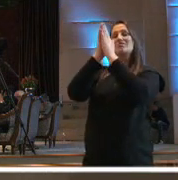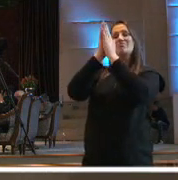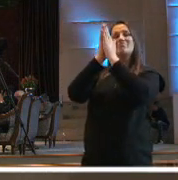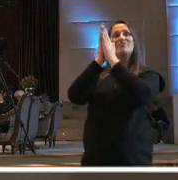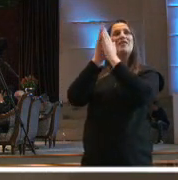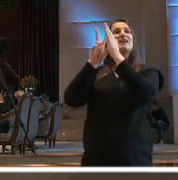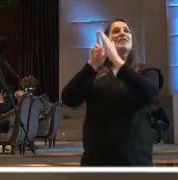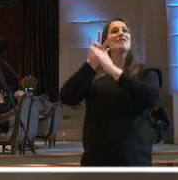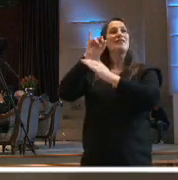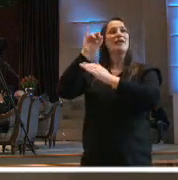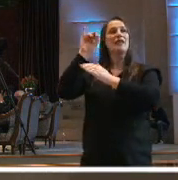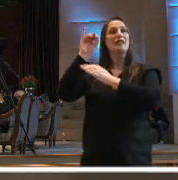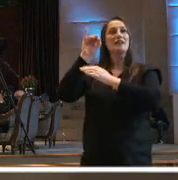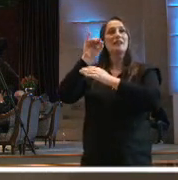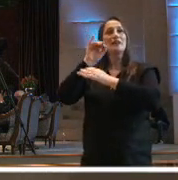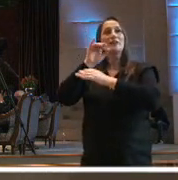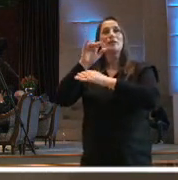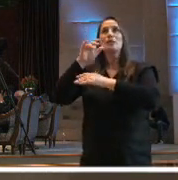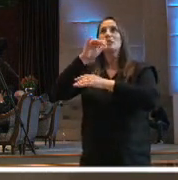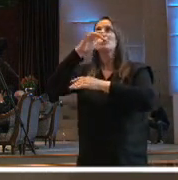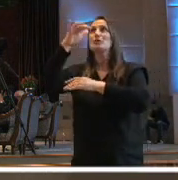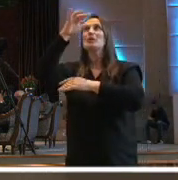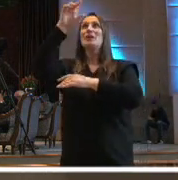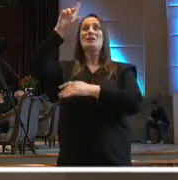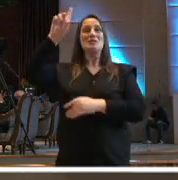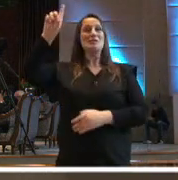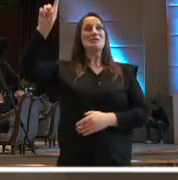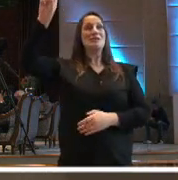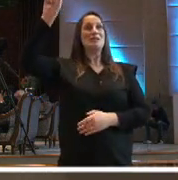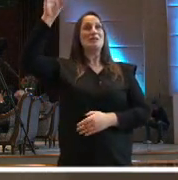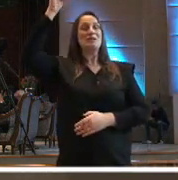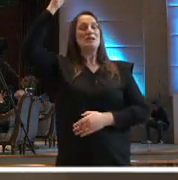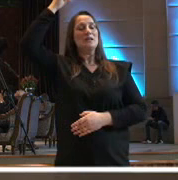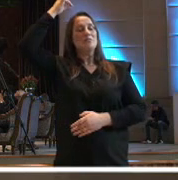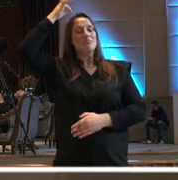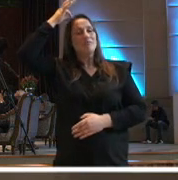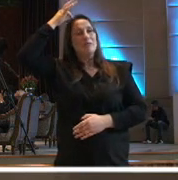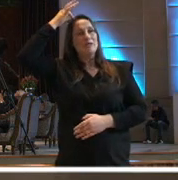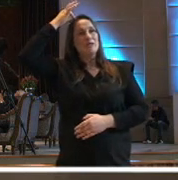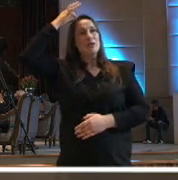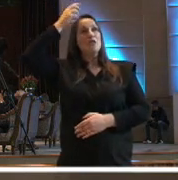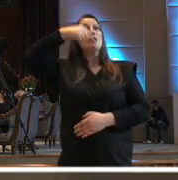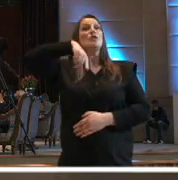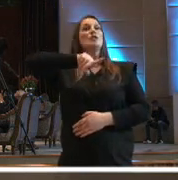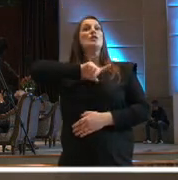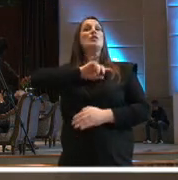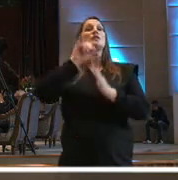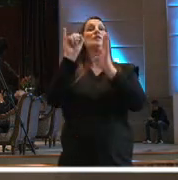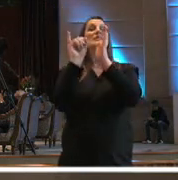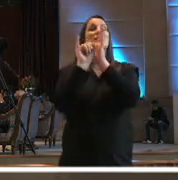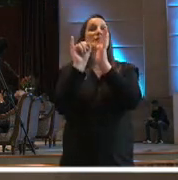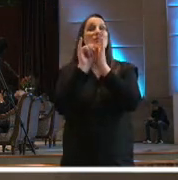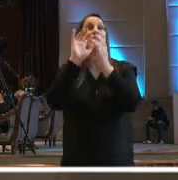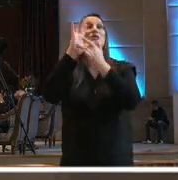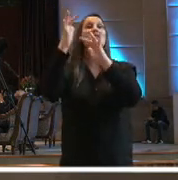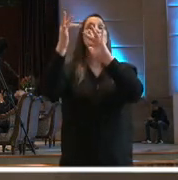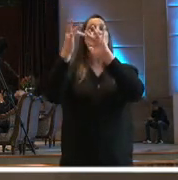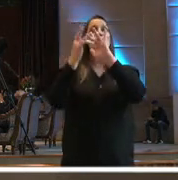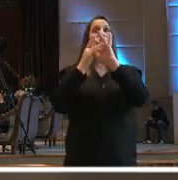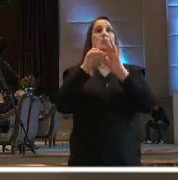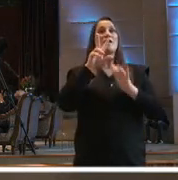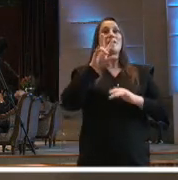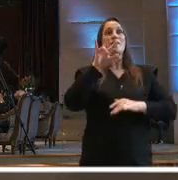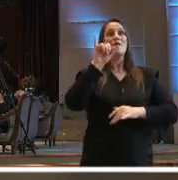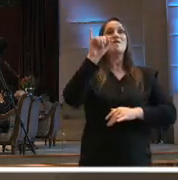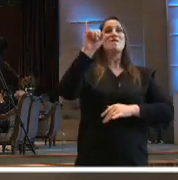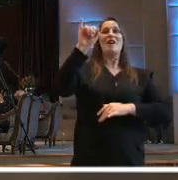onde o Espírito de Deus interpreta a nossa alma, e o nosso intercessor Jesus toma a frente para